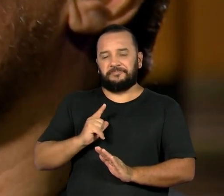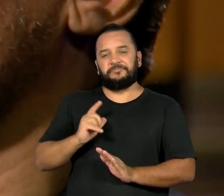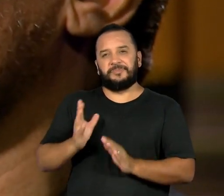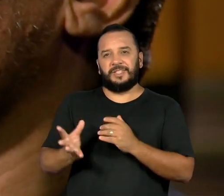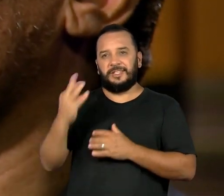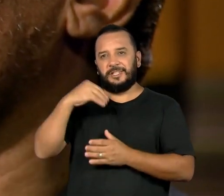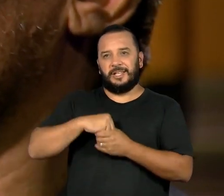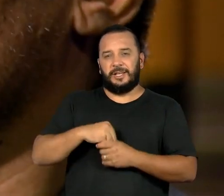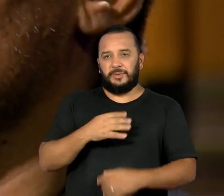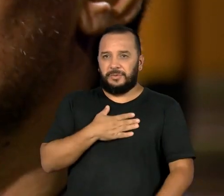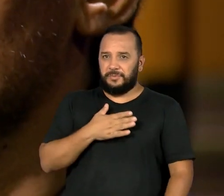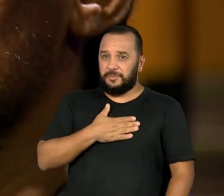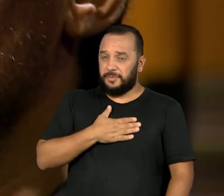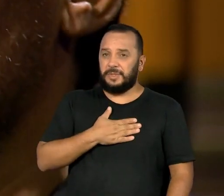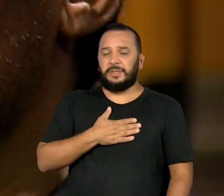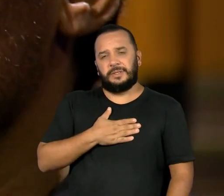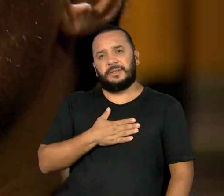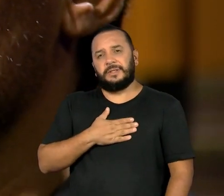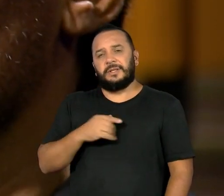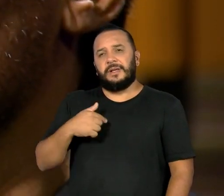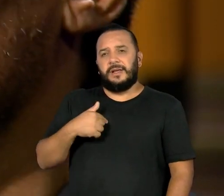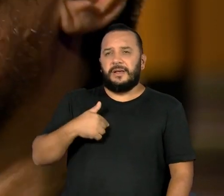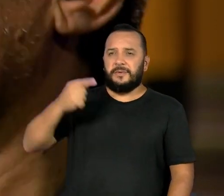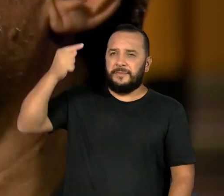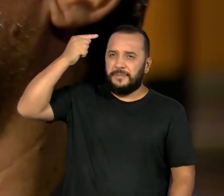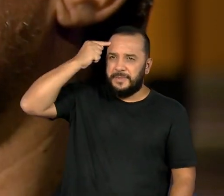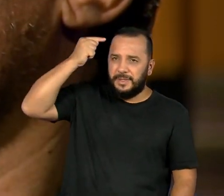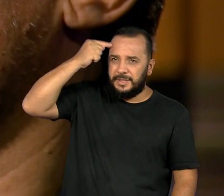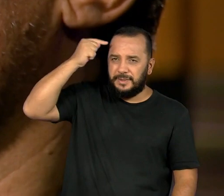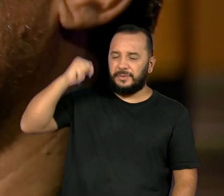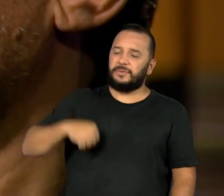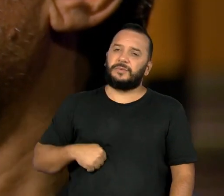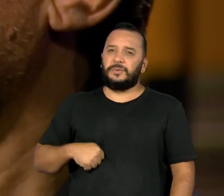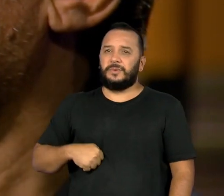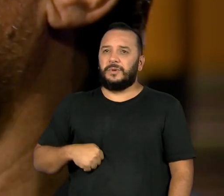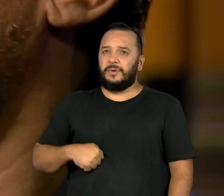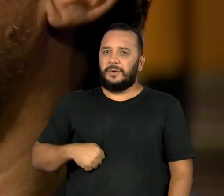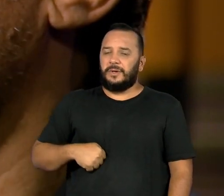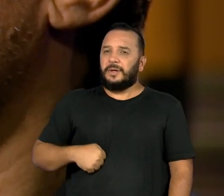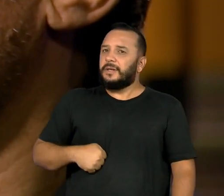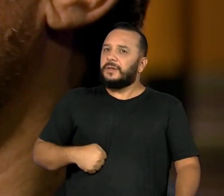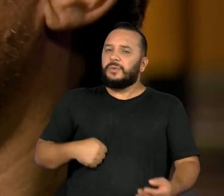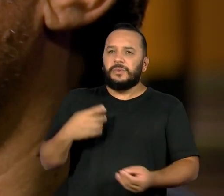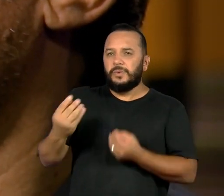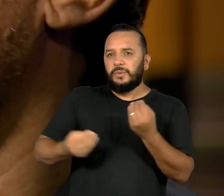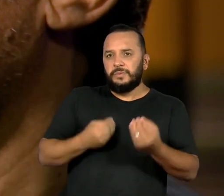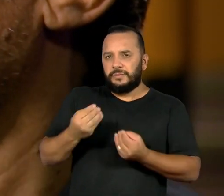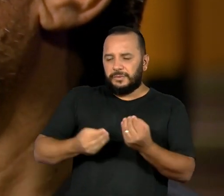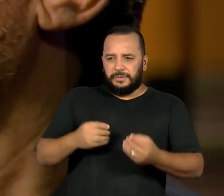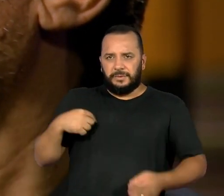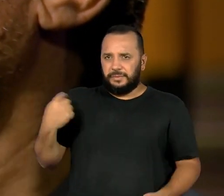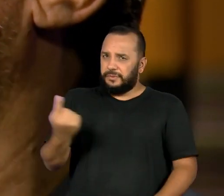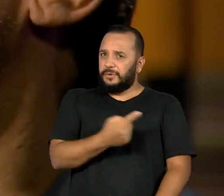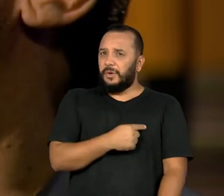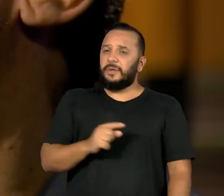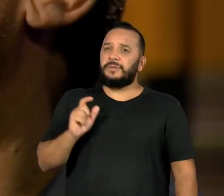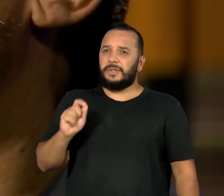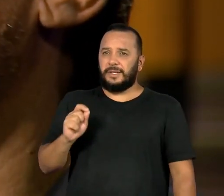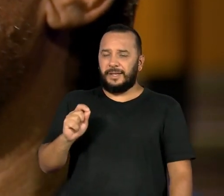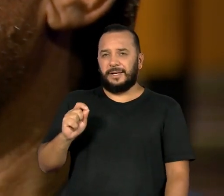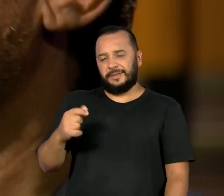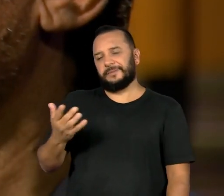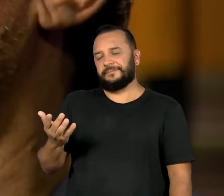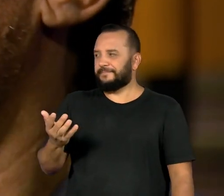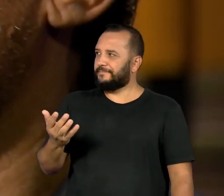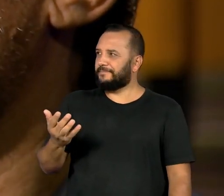interior, em relação ao que a gente pensa, em relação a como é que a gente